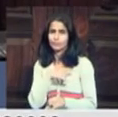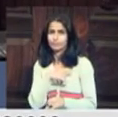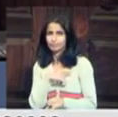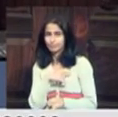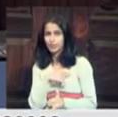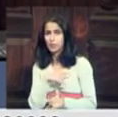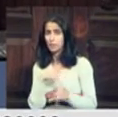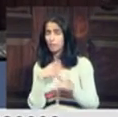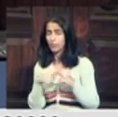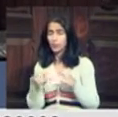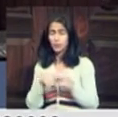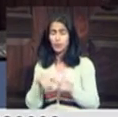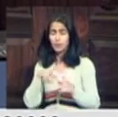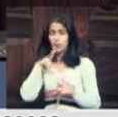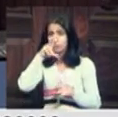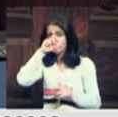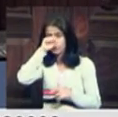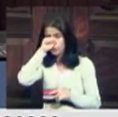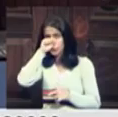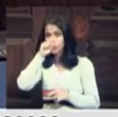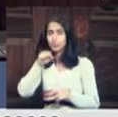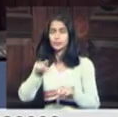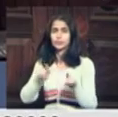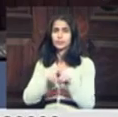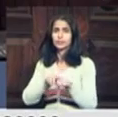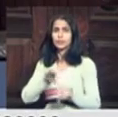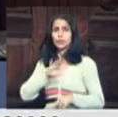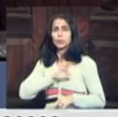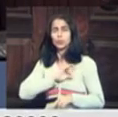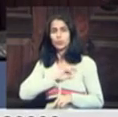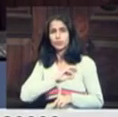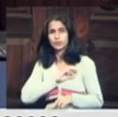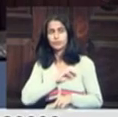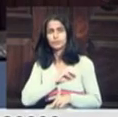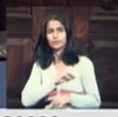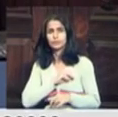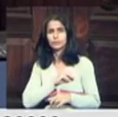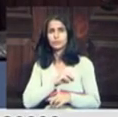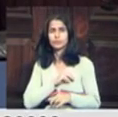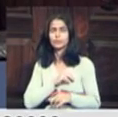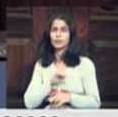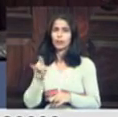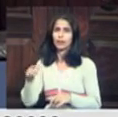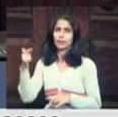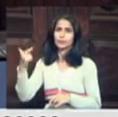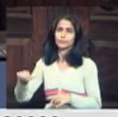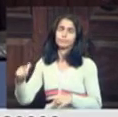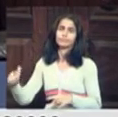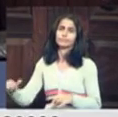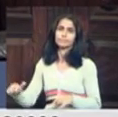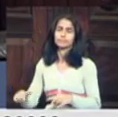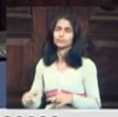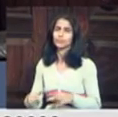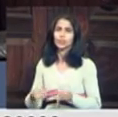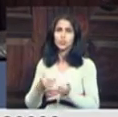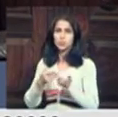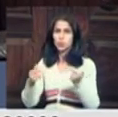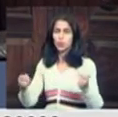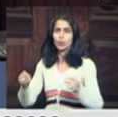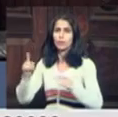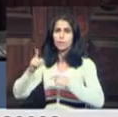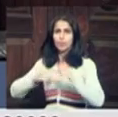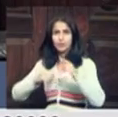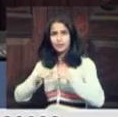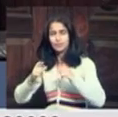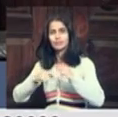graves dificuldades, no momento que as nossas forças policiais estão desprovidas de meios de atuar,